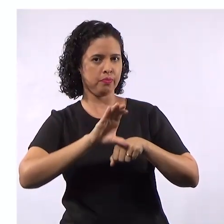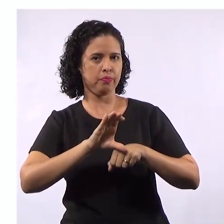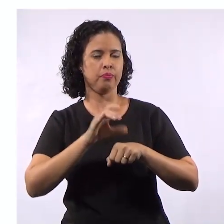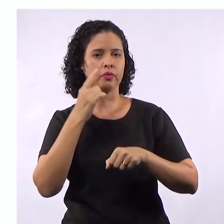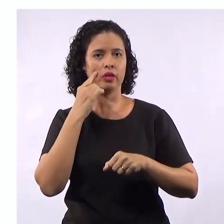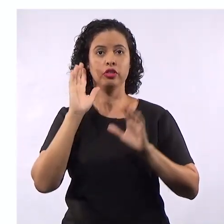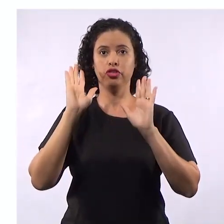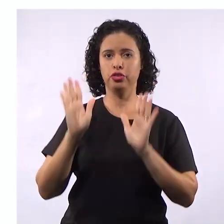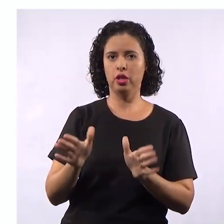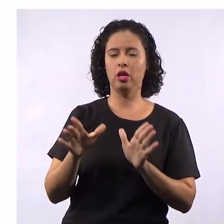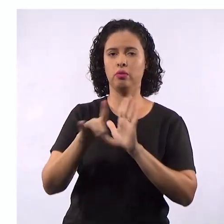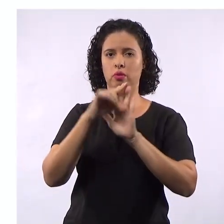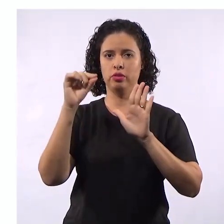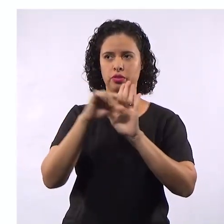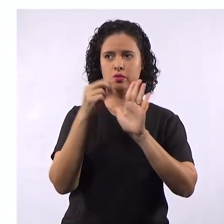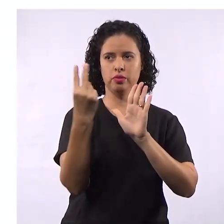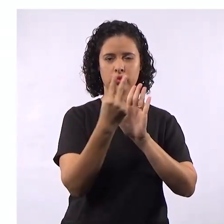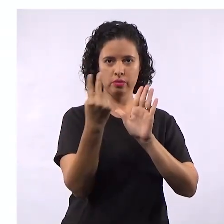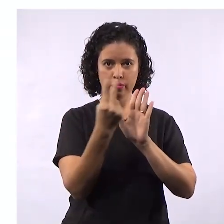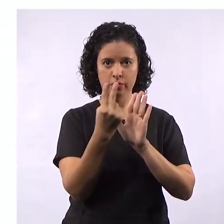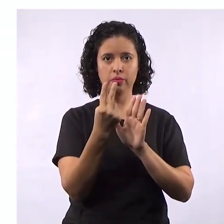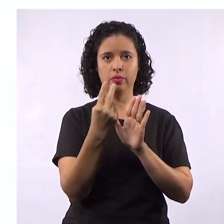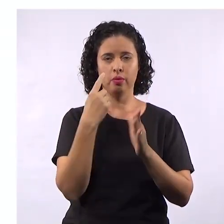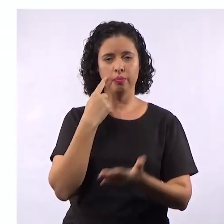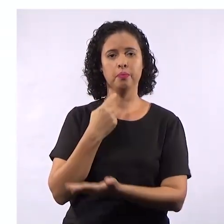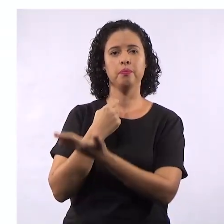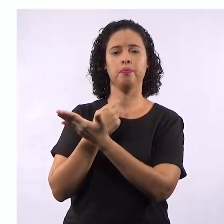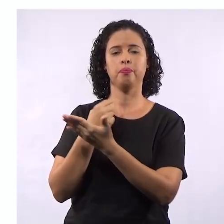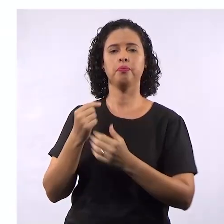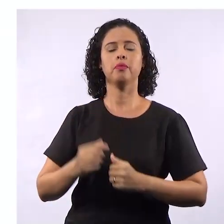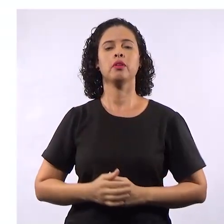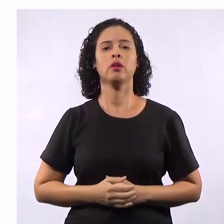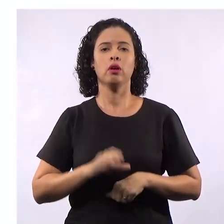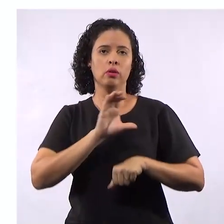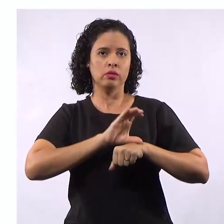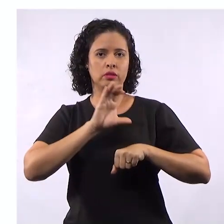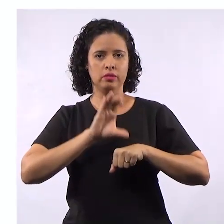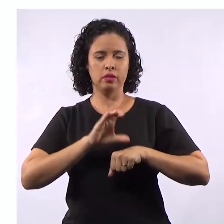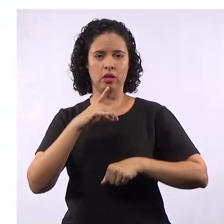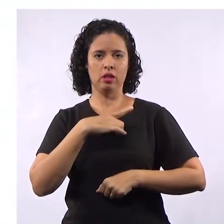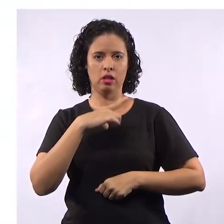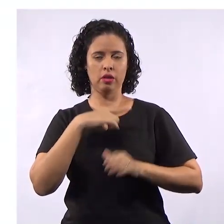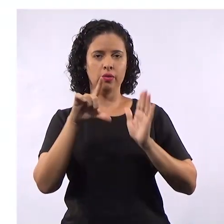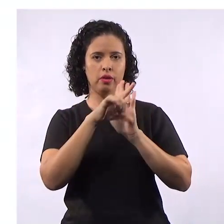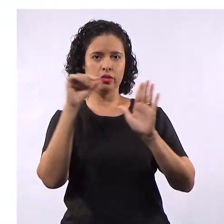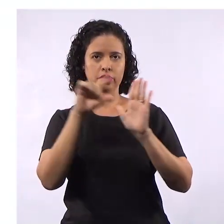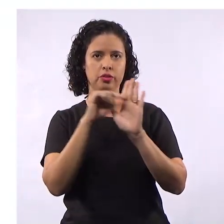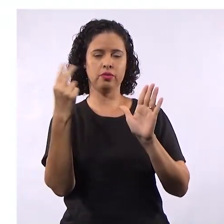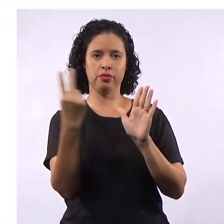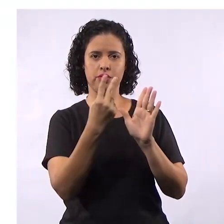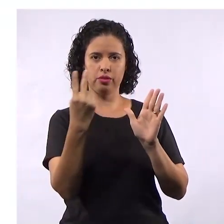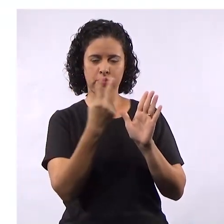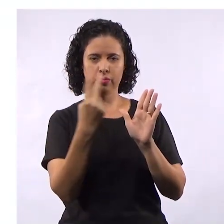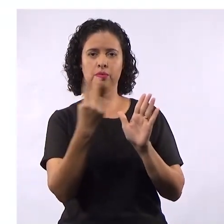leitura, né? Eu tenho certeza que vocês farão a leitura. E o nosso Código Civil é a